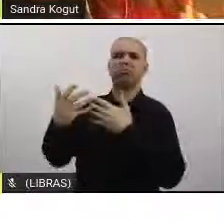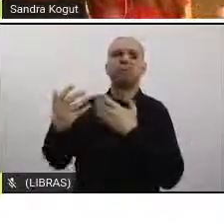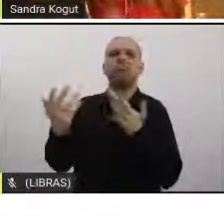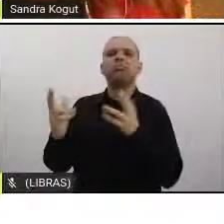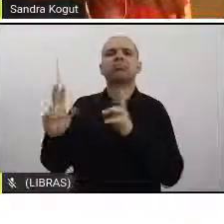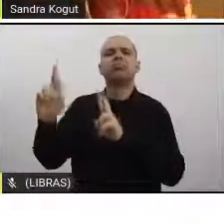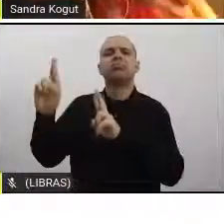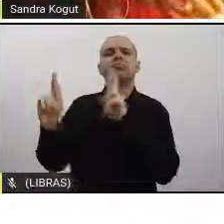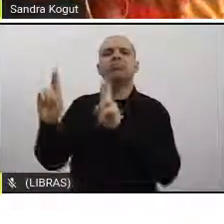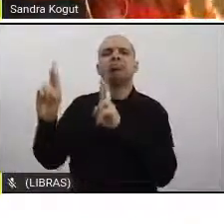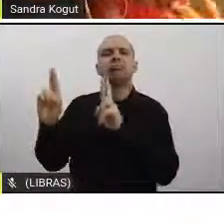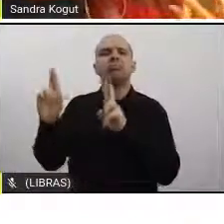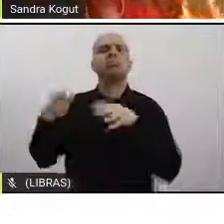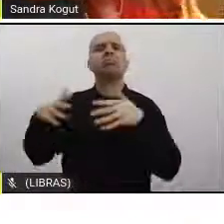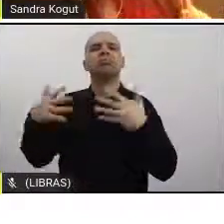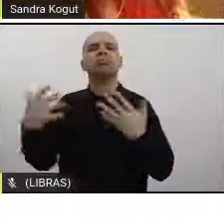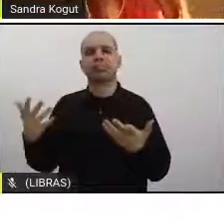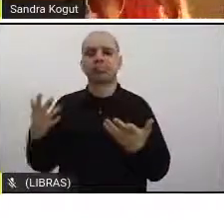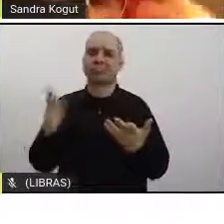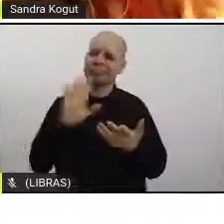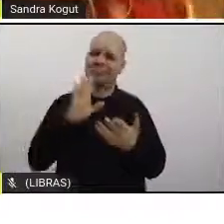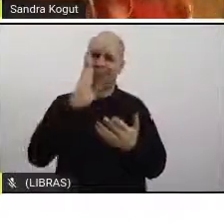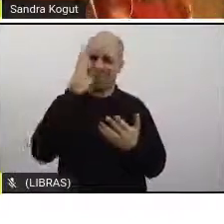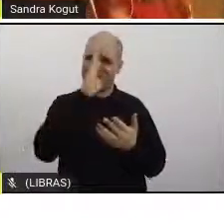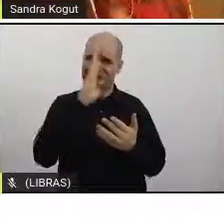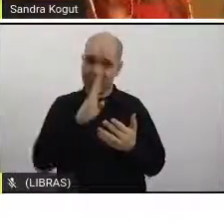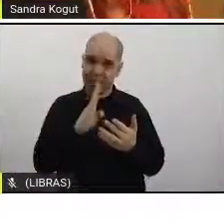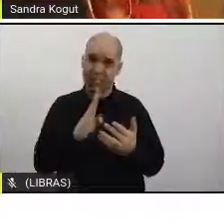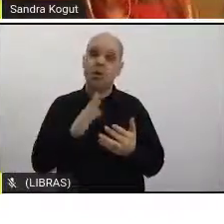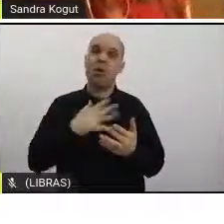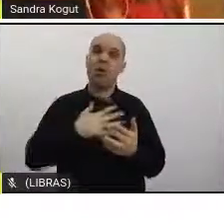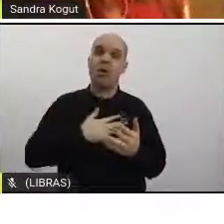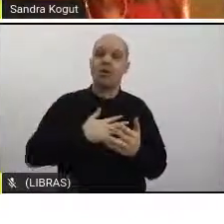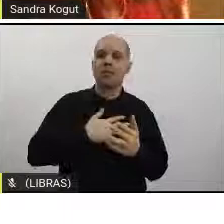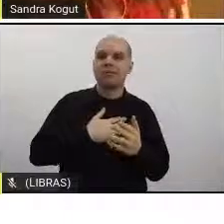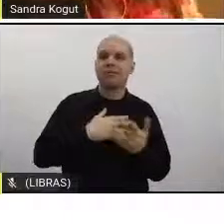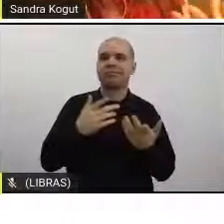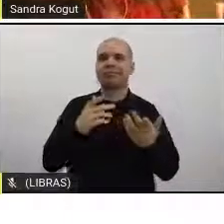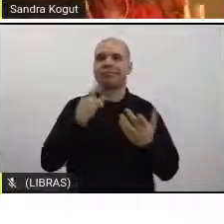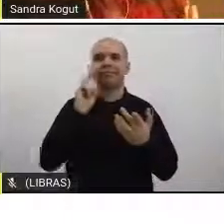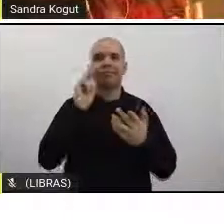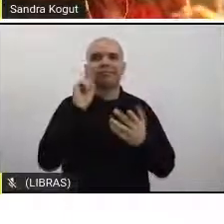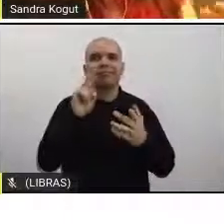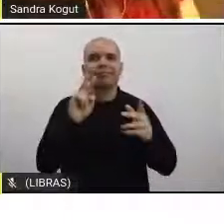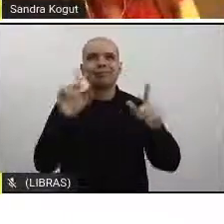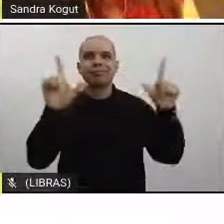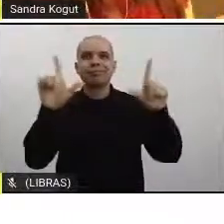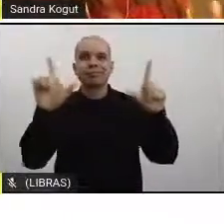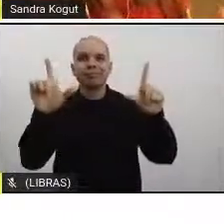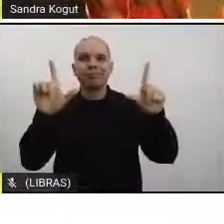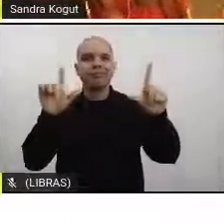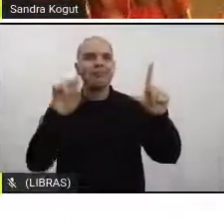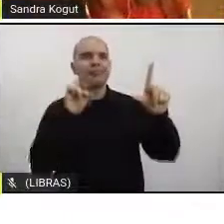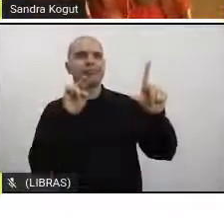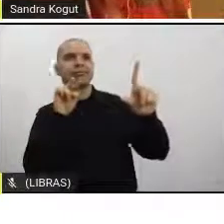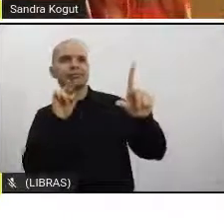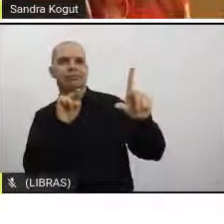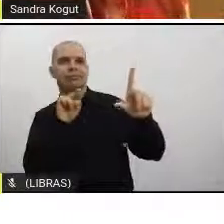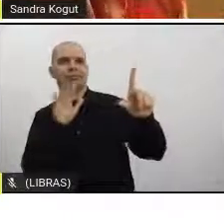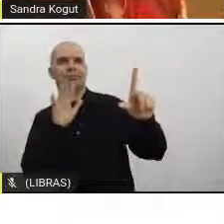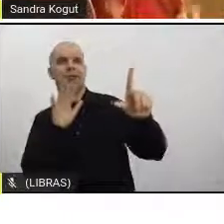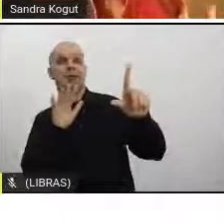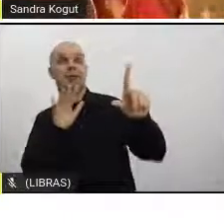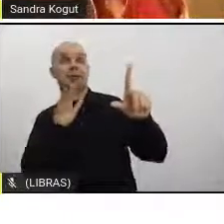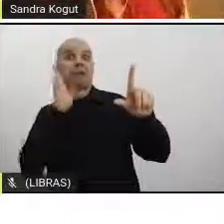essa tradição de estar sempre lidando com algum tipo de clichê, né? Algum tipo de imagem que chega antes de você chegar.